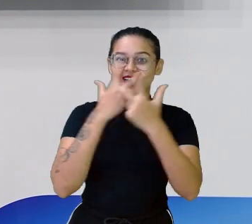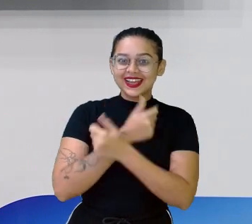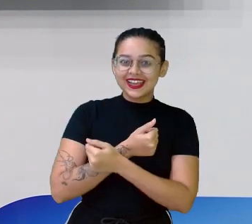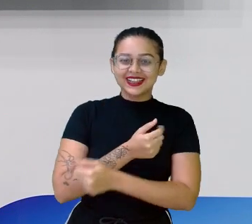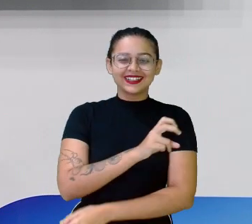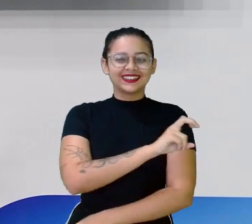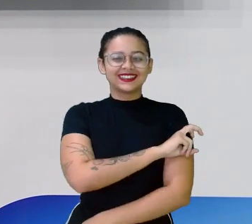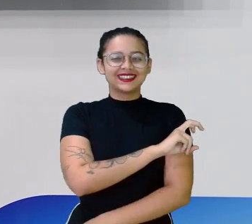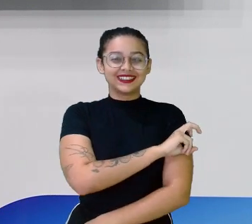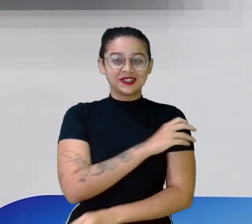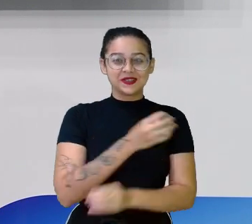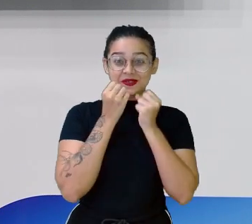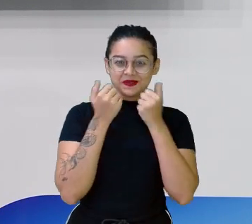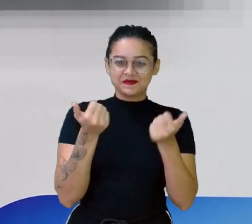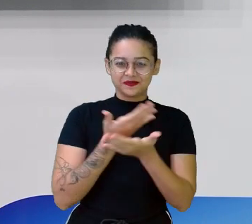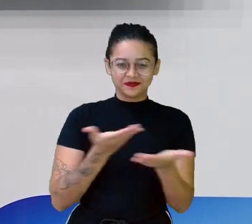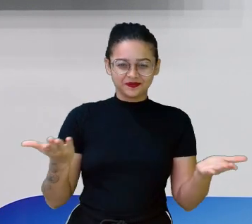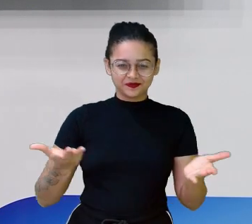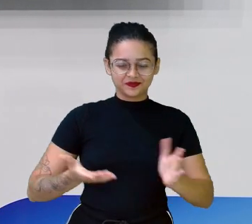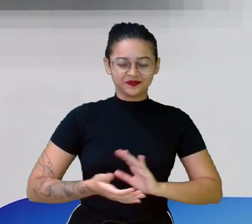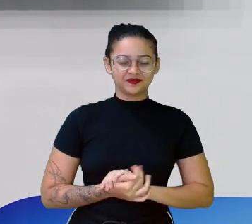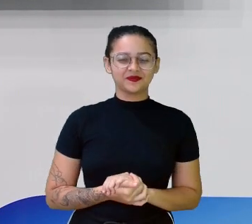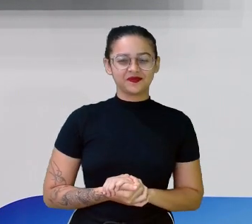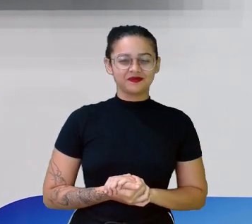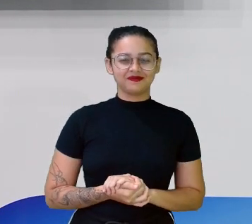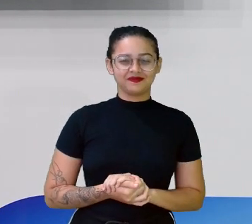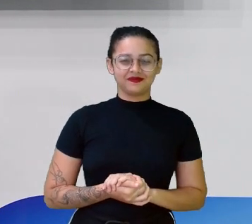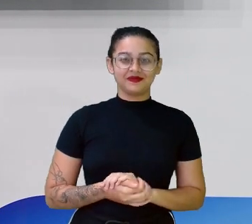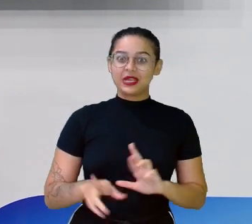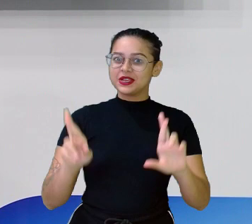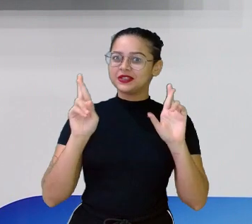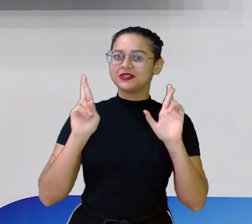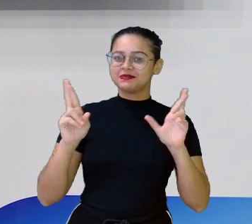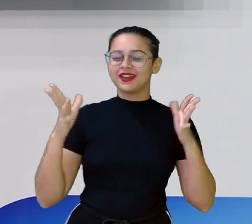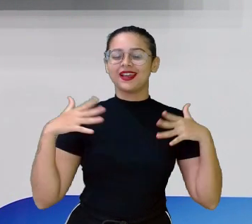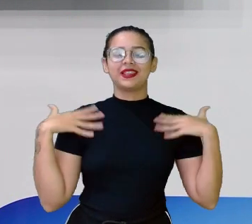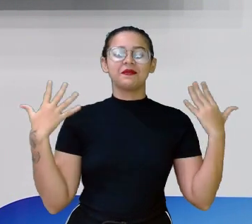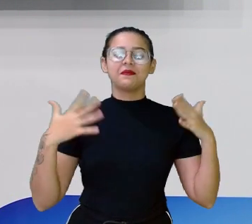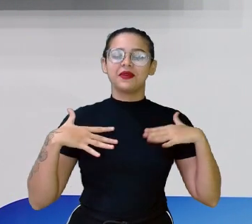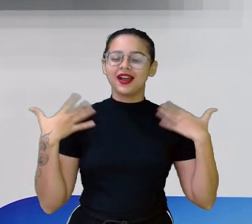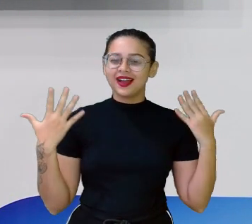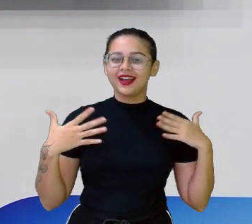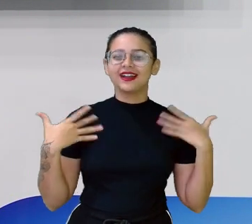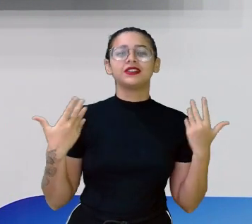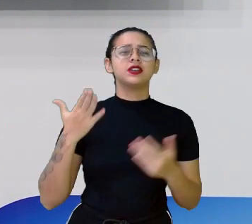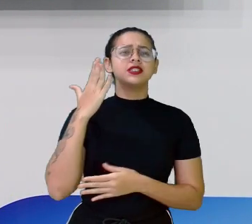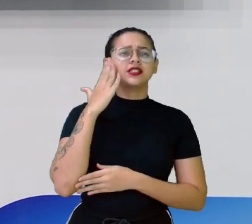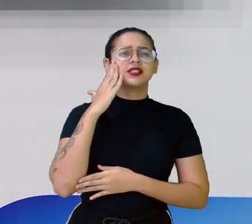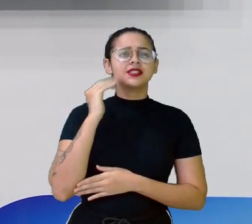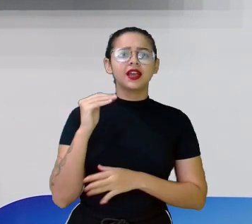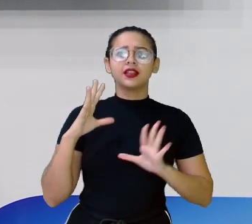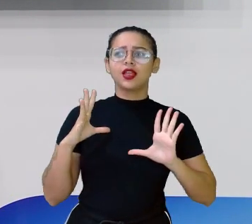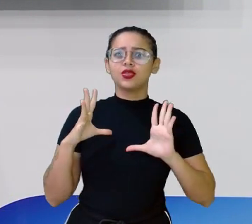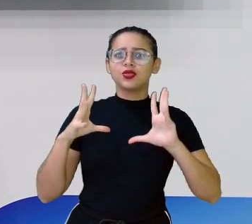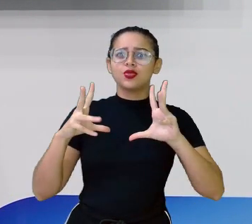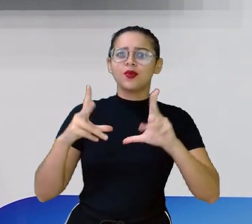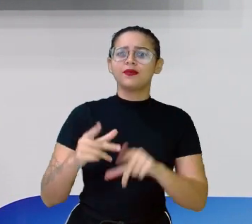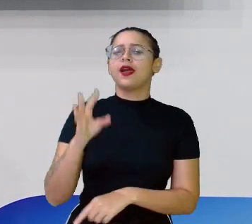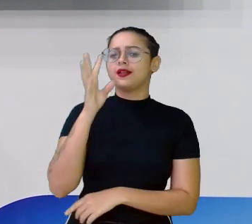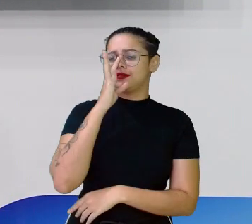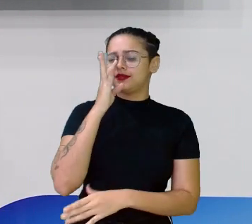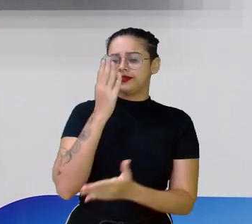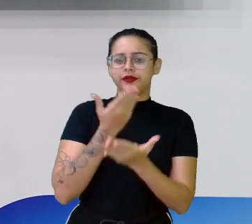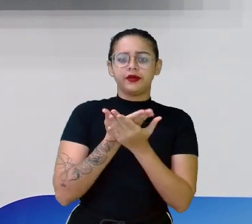galera do quinto ano, como vocês estão? Espero que estejam animados, estejam dispostos. Sei que está todo mundo aí assistindo a